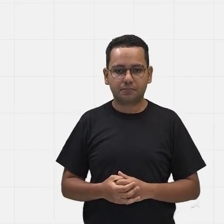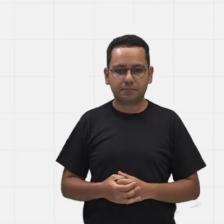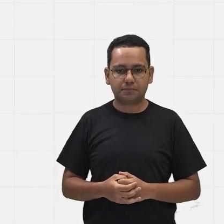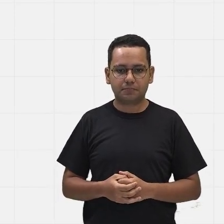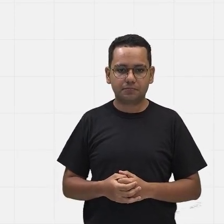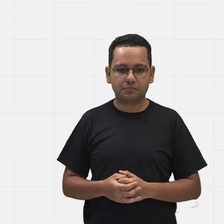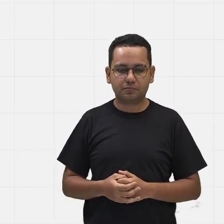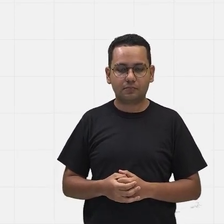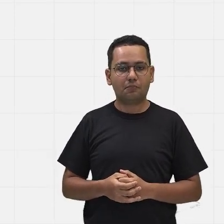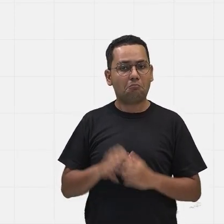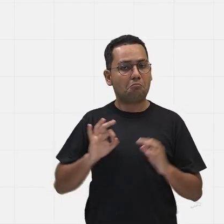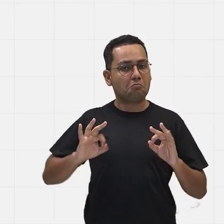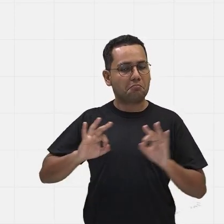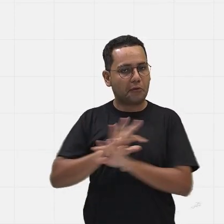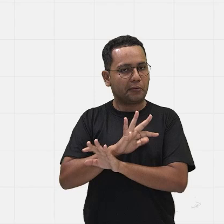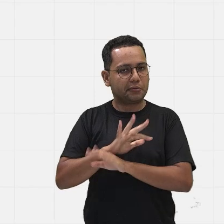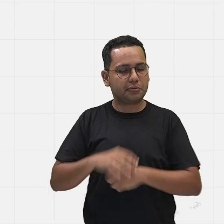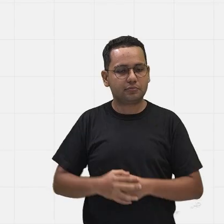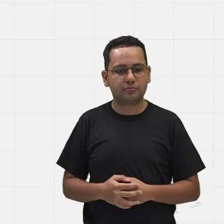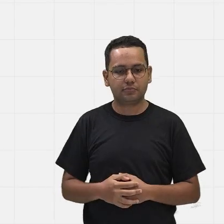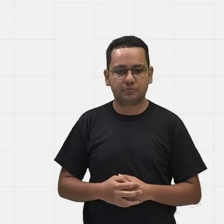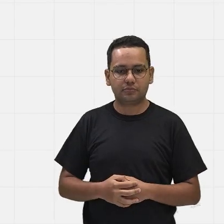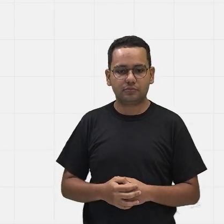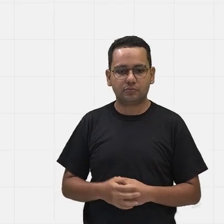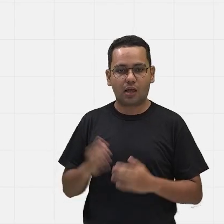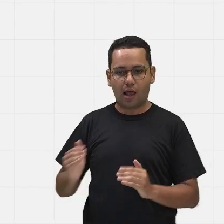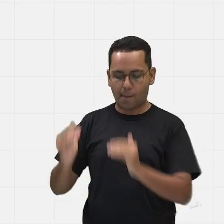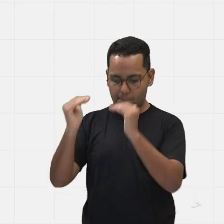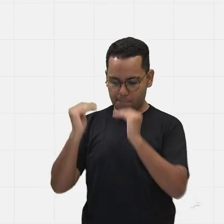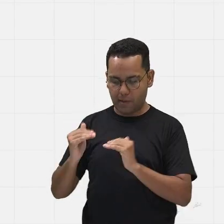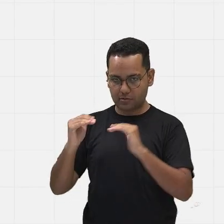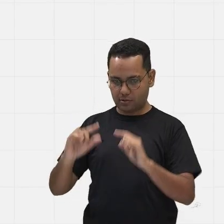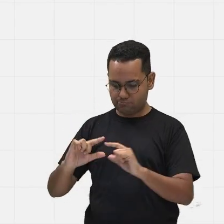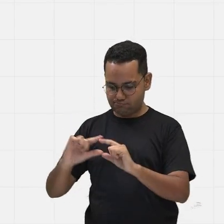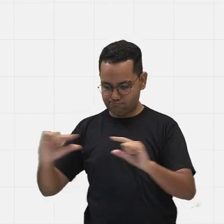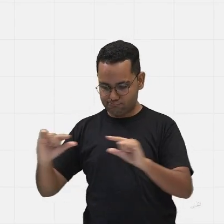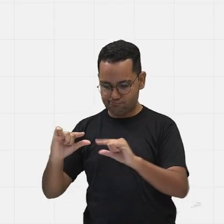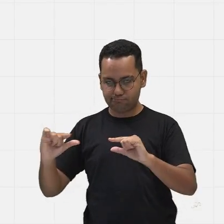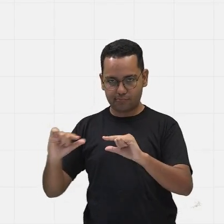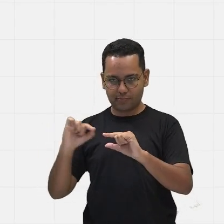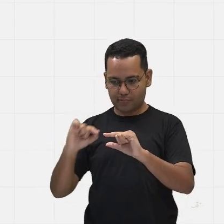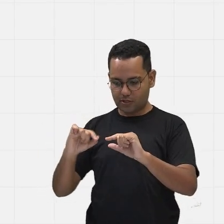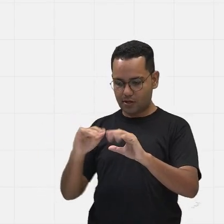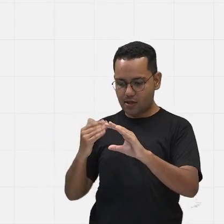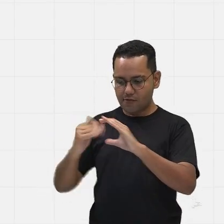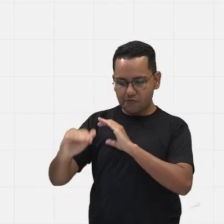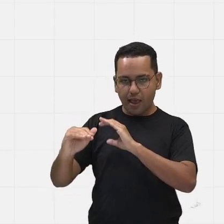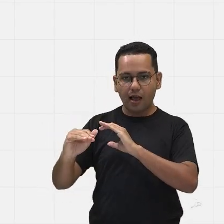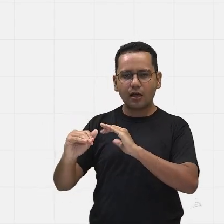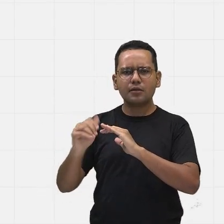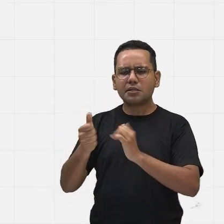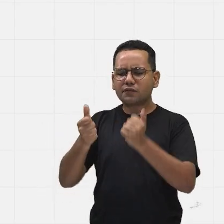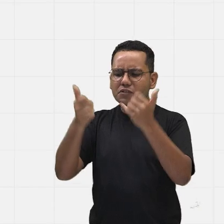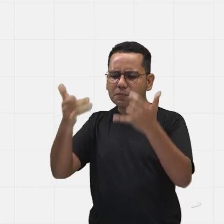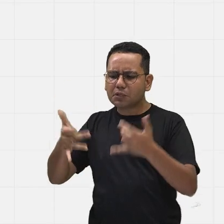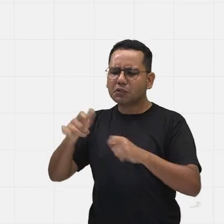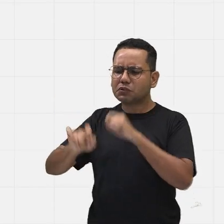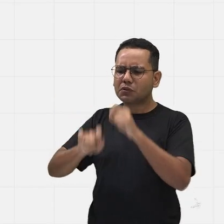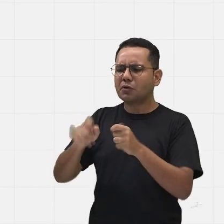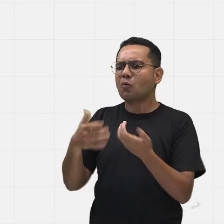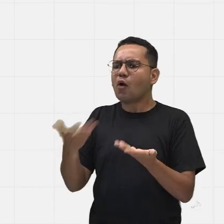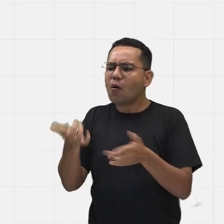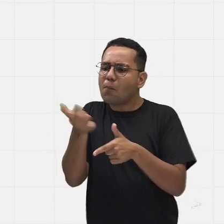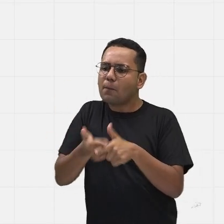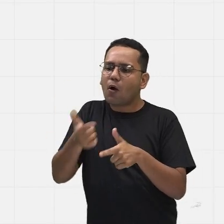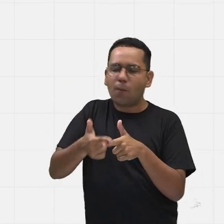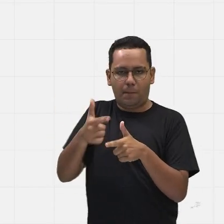Assim que for feito isso, você vai e manda mensagem para o suporte e informe para ele o problema que está